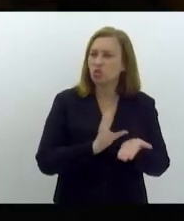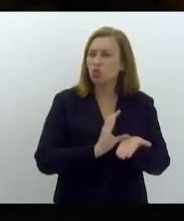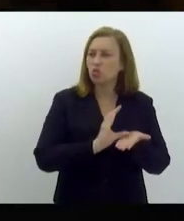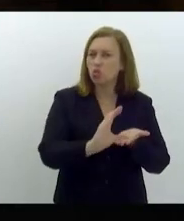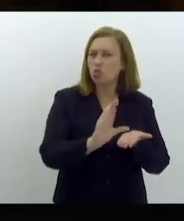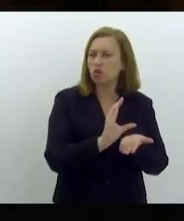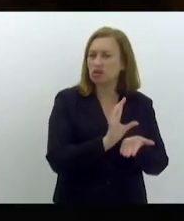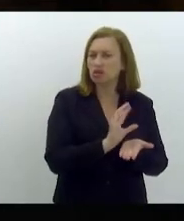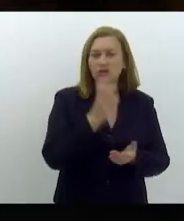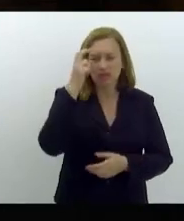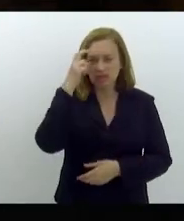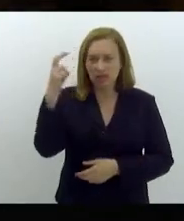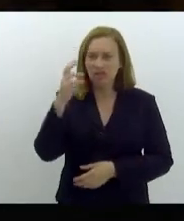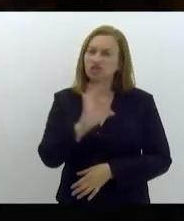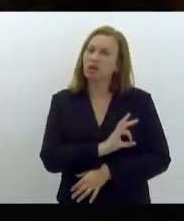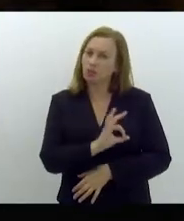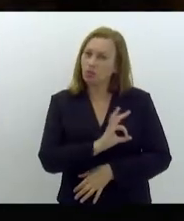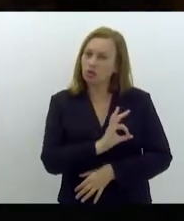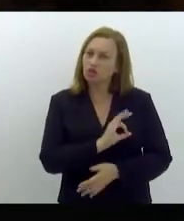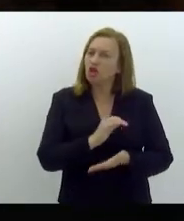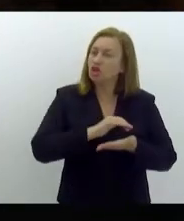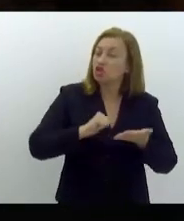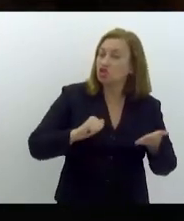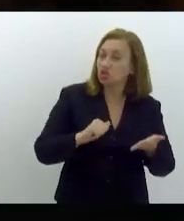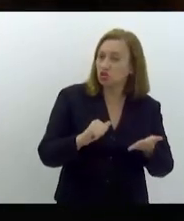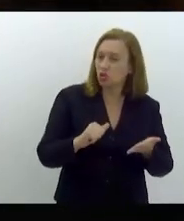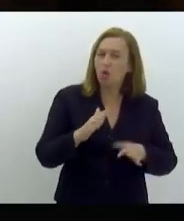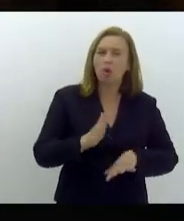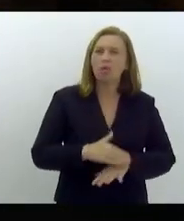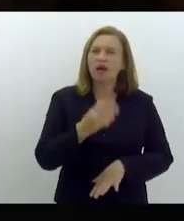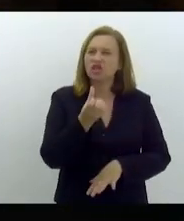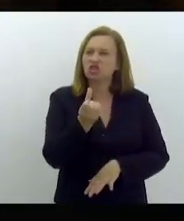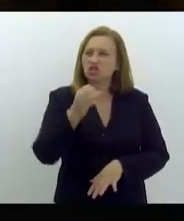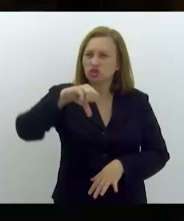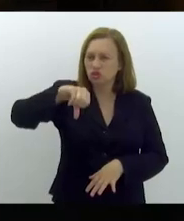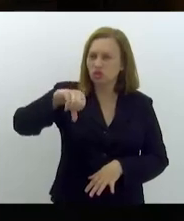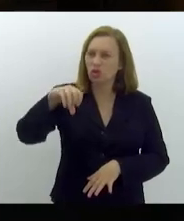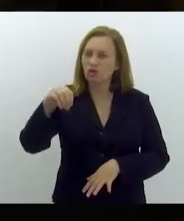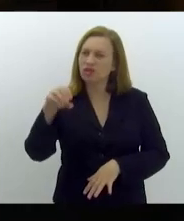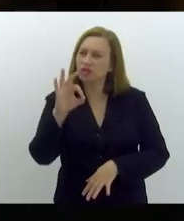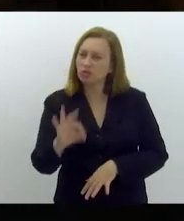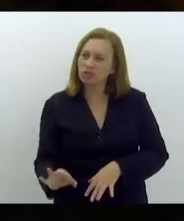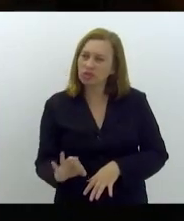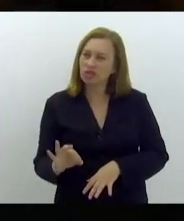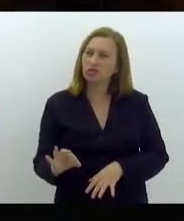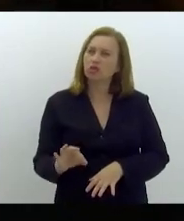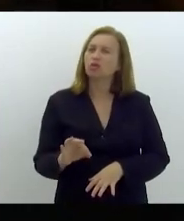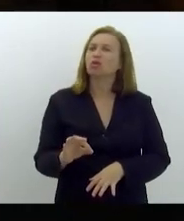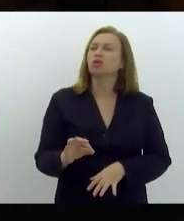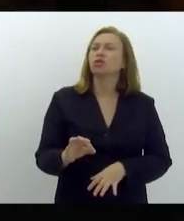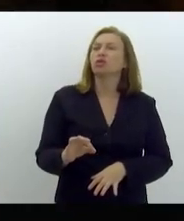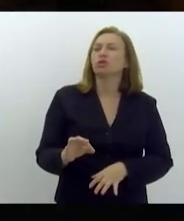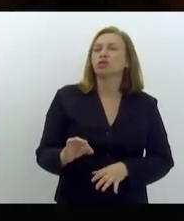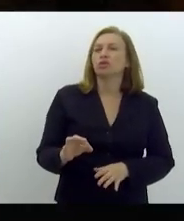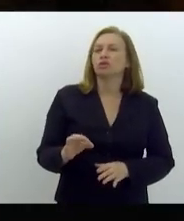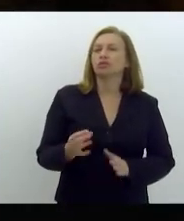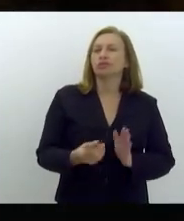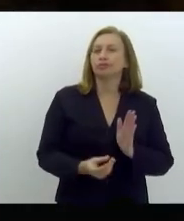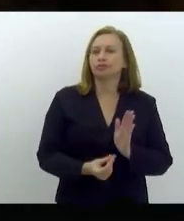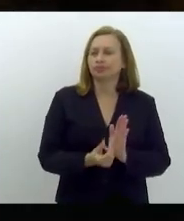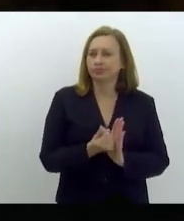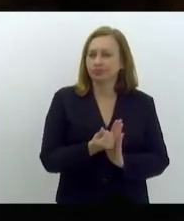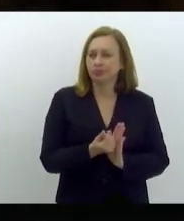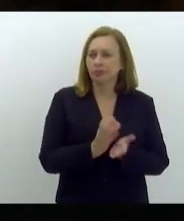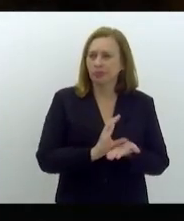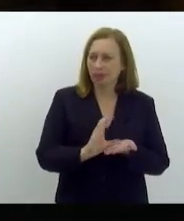da inteligência das polícias que tirou mais de 90% do orçamento de inteligência e informação da